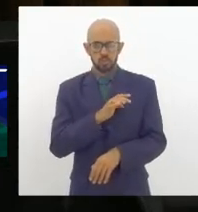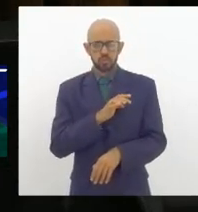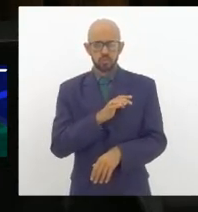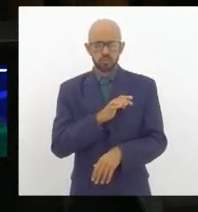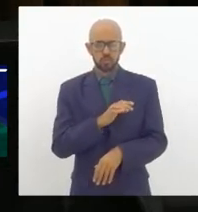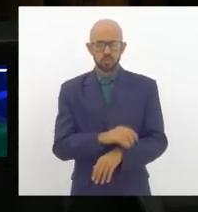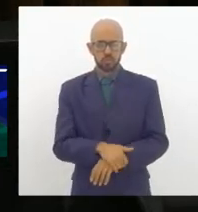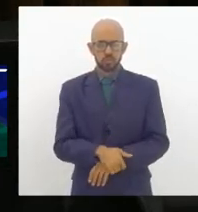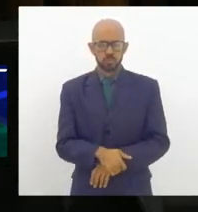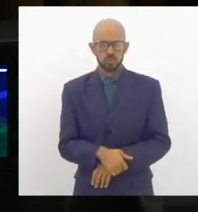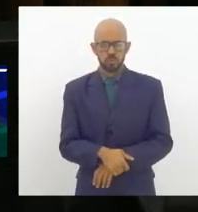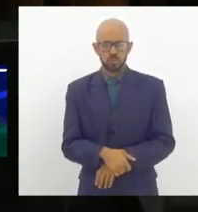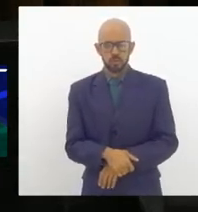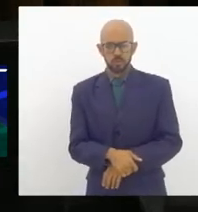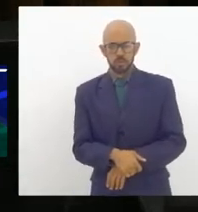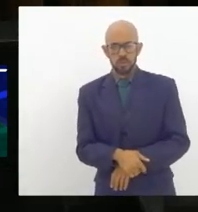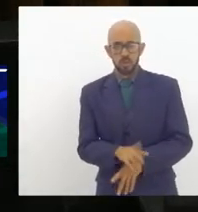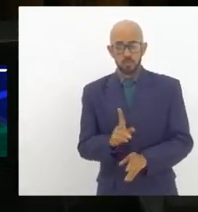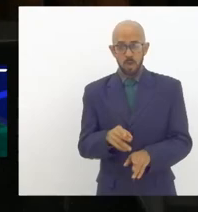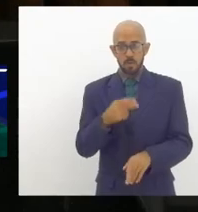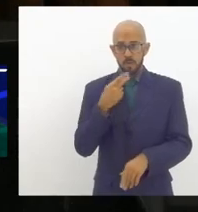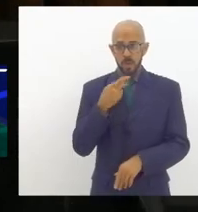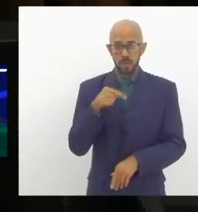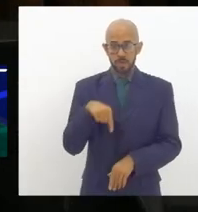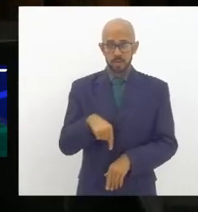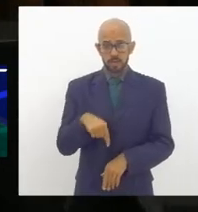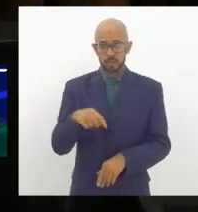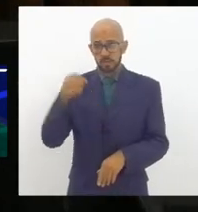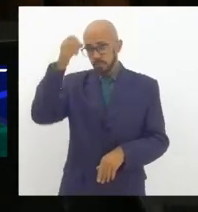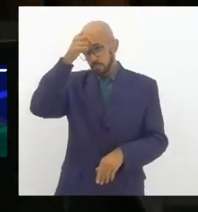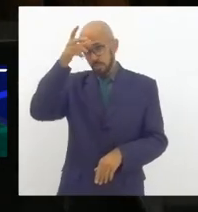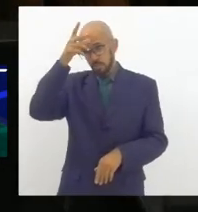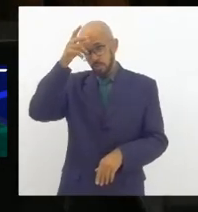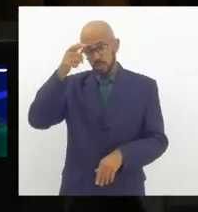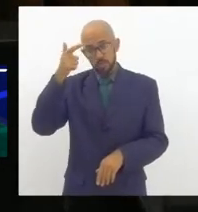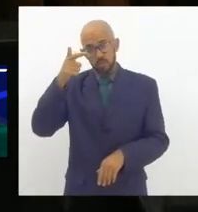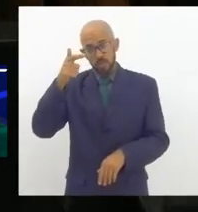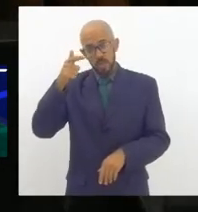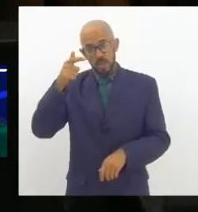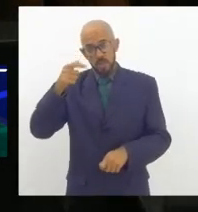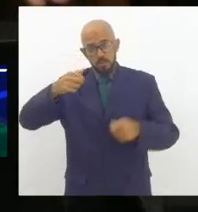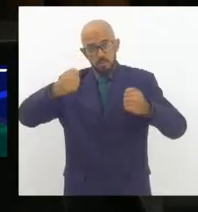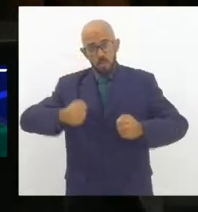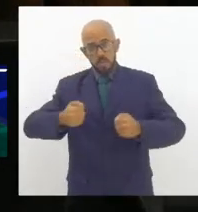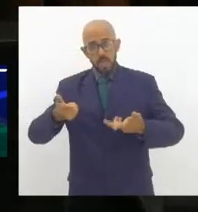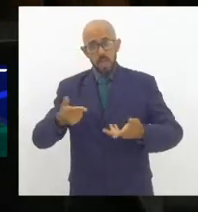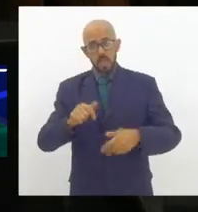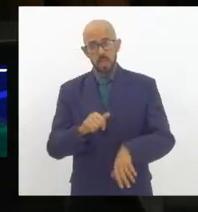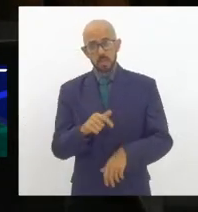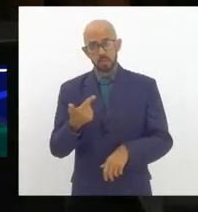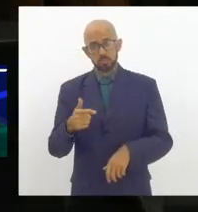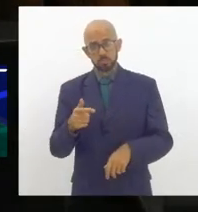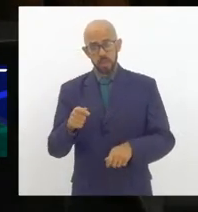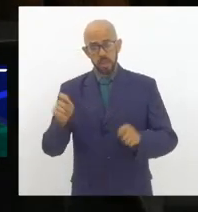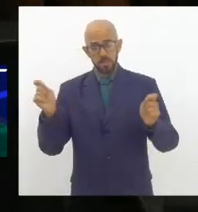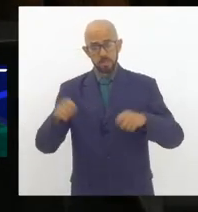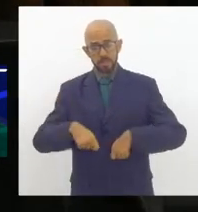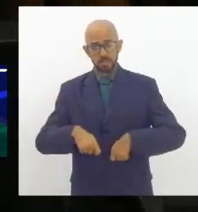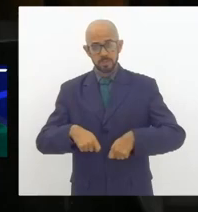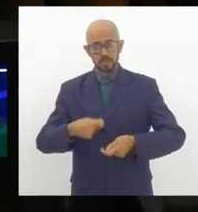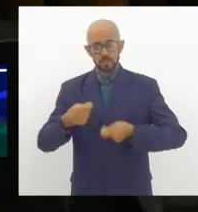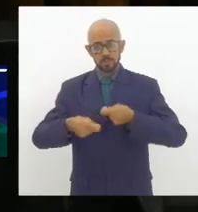insegurança Como eu disse aqui o Prefeito Não tem pulso pô e o Prefeito Não tem pulso